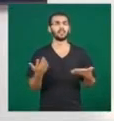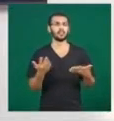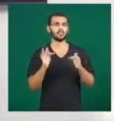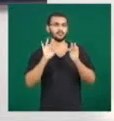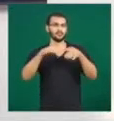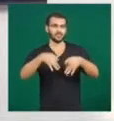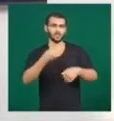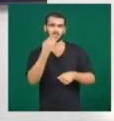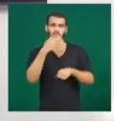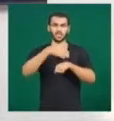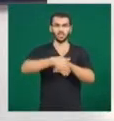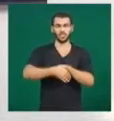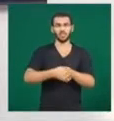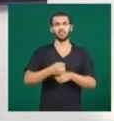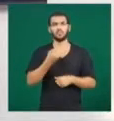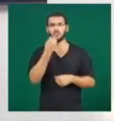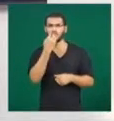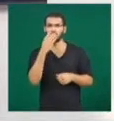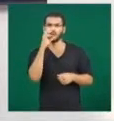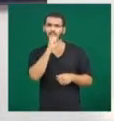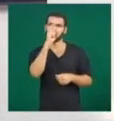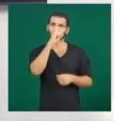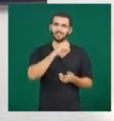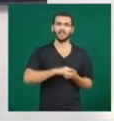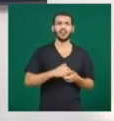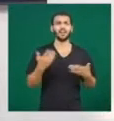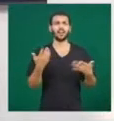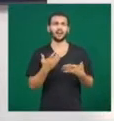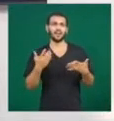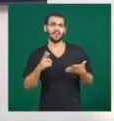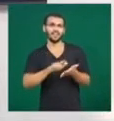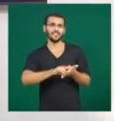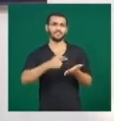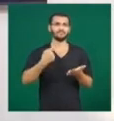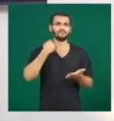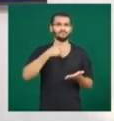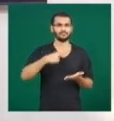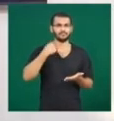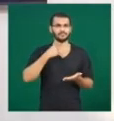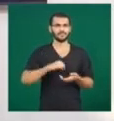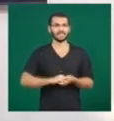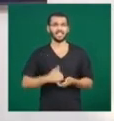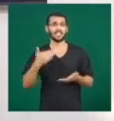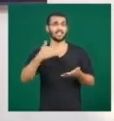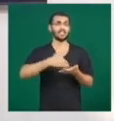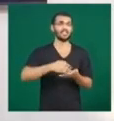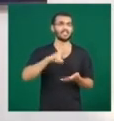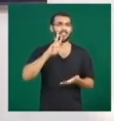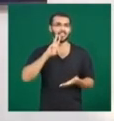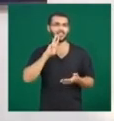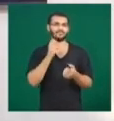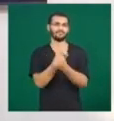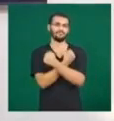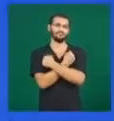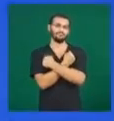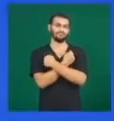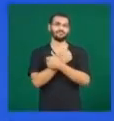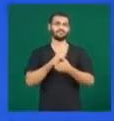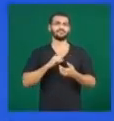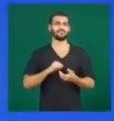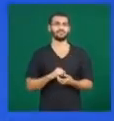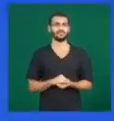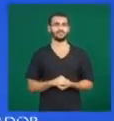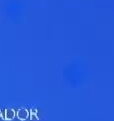aqui. Boa noite para você e um excelente fim de semana. Fique agora com o Jornal Minas, segunda edição. A gente volta a se ver na segunda. Um abraço e até lá.